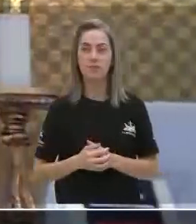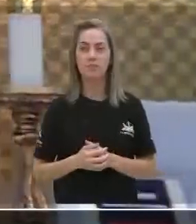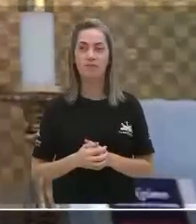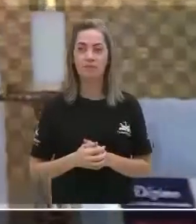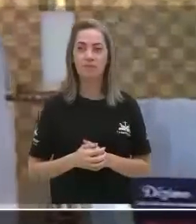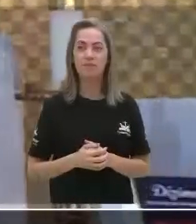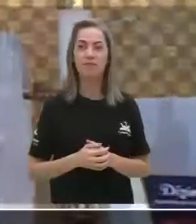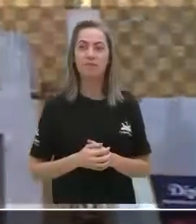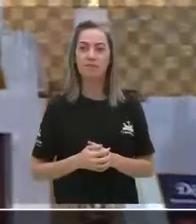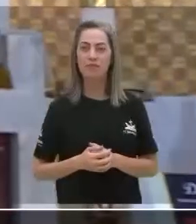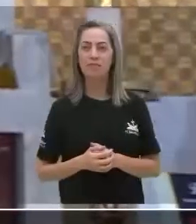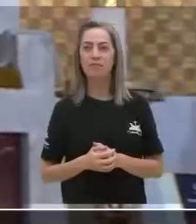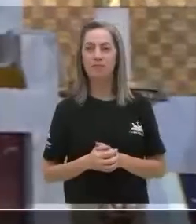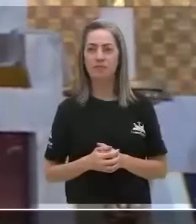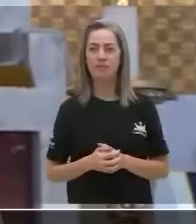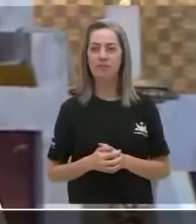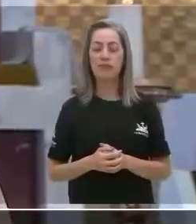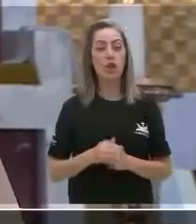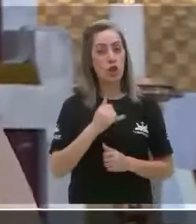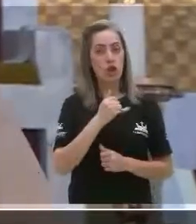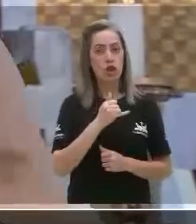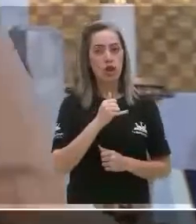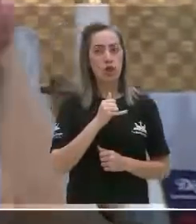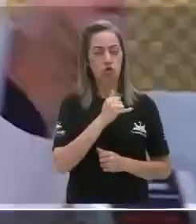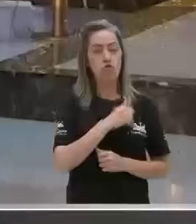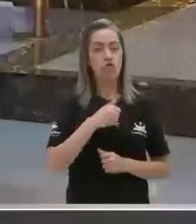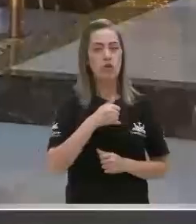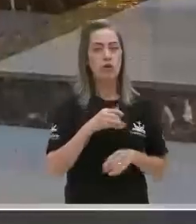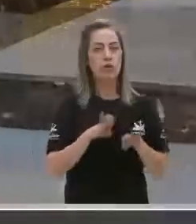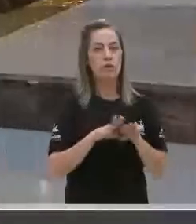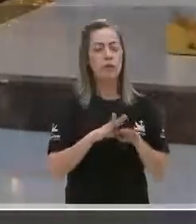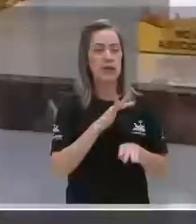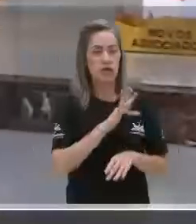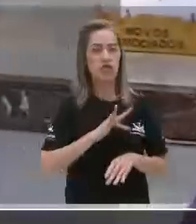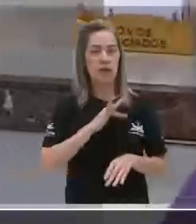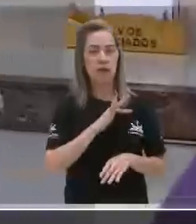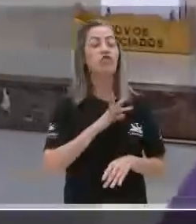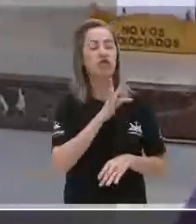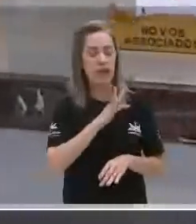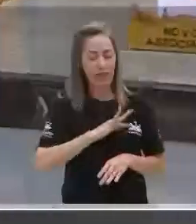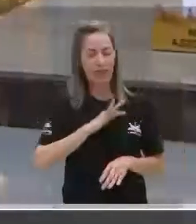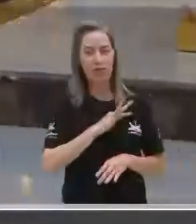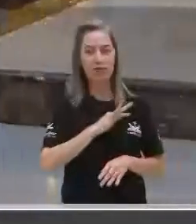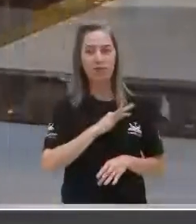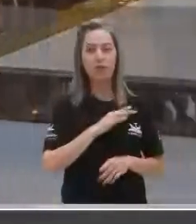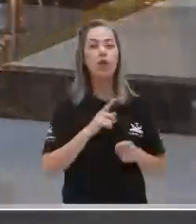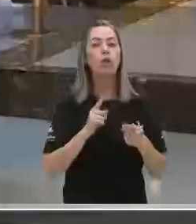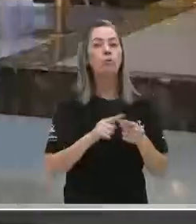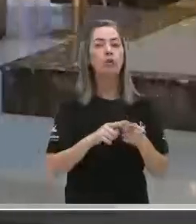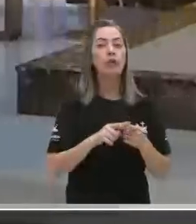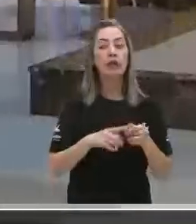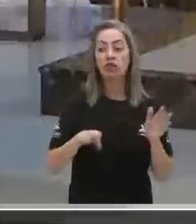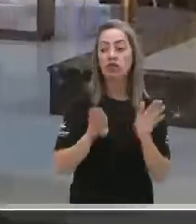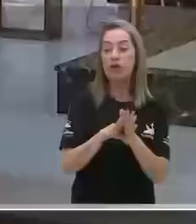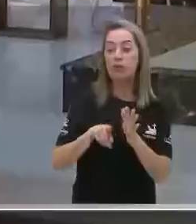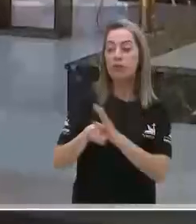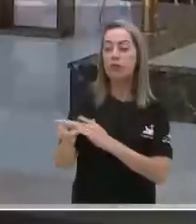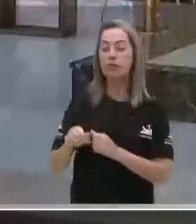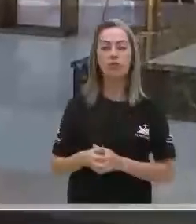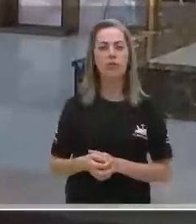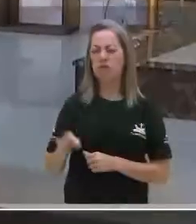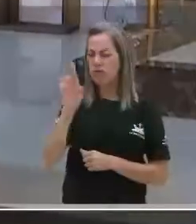João e Tiago. Por quê? Porque eles chegam e perguntam: ei,